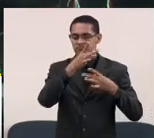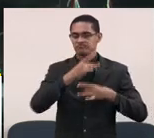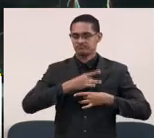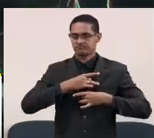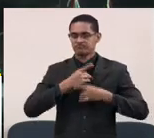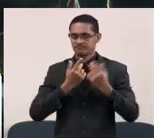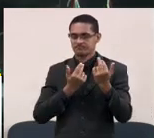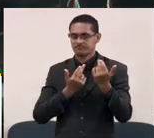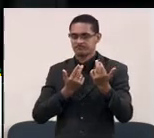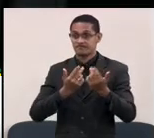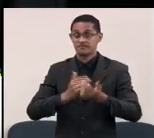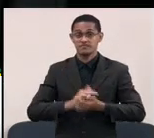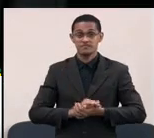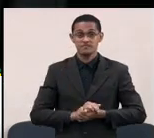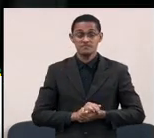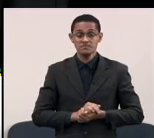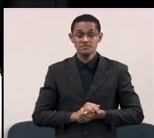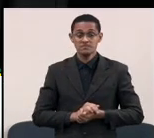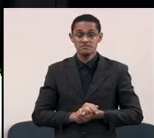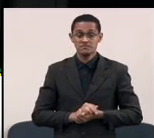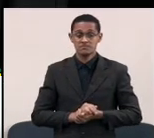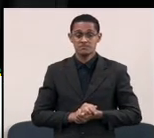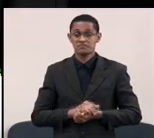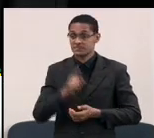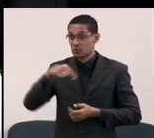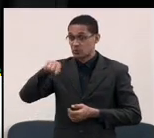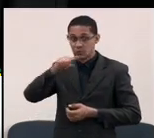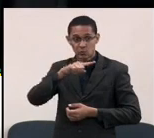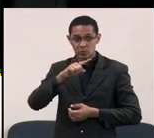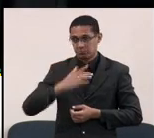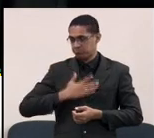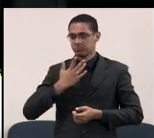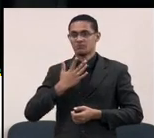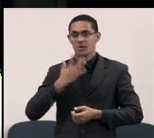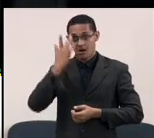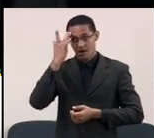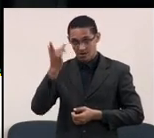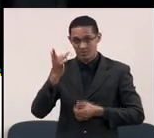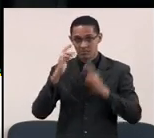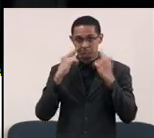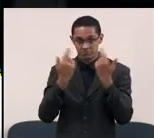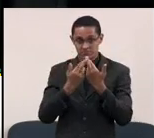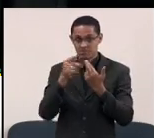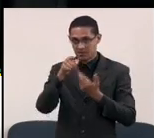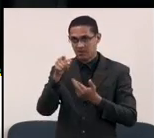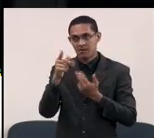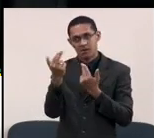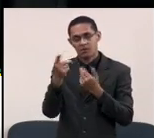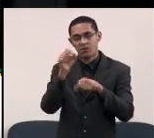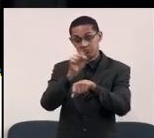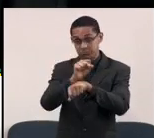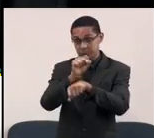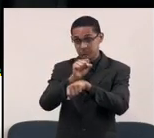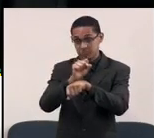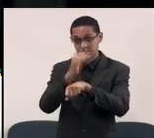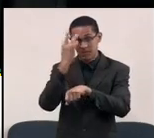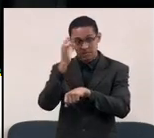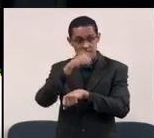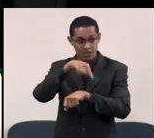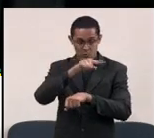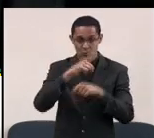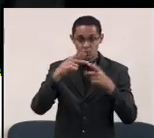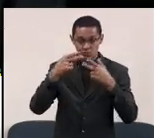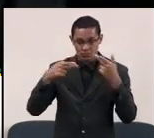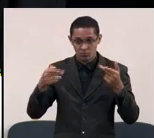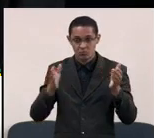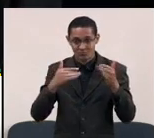minhas. E desculpe, como todos foram pegos de surpresa e amanhã temos sessão, ele está aguardando amanhã presente todo mundo, tá? Beleza?